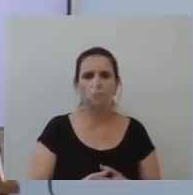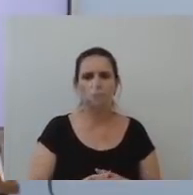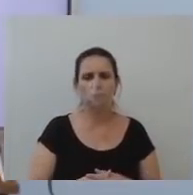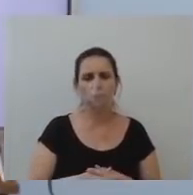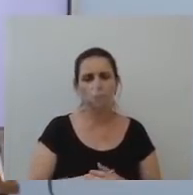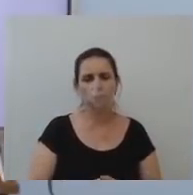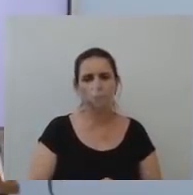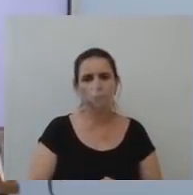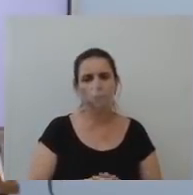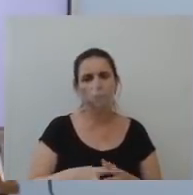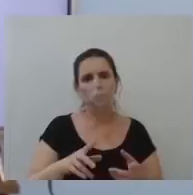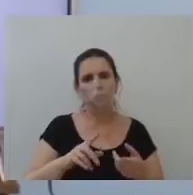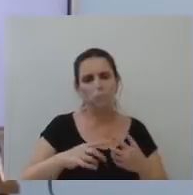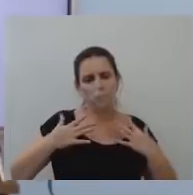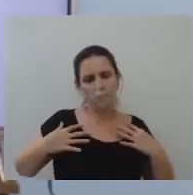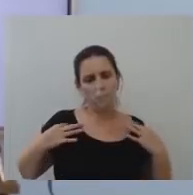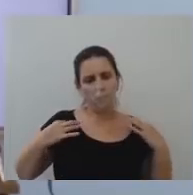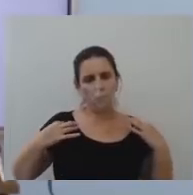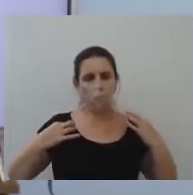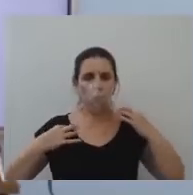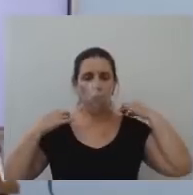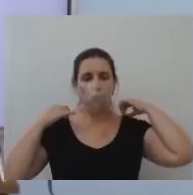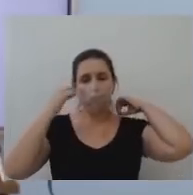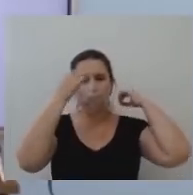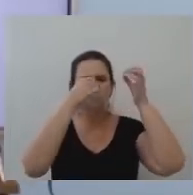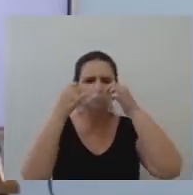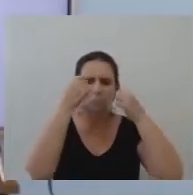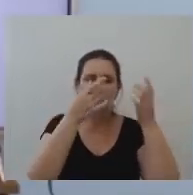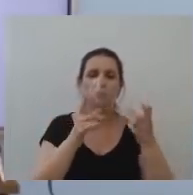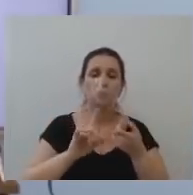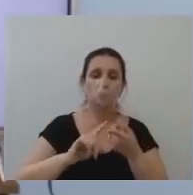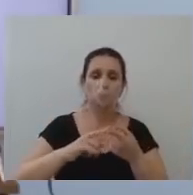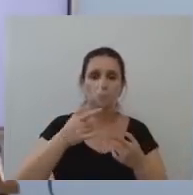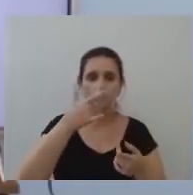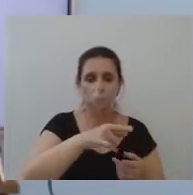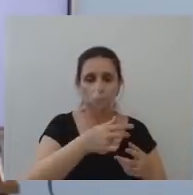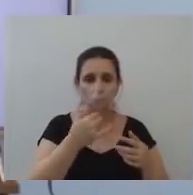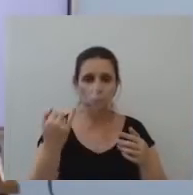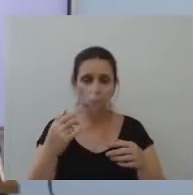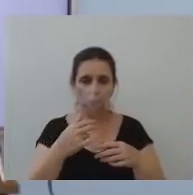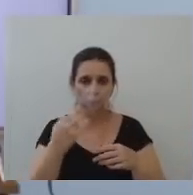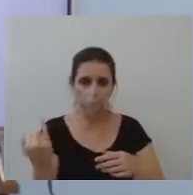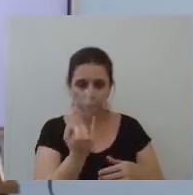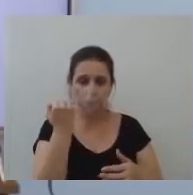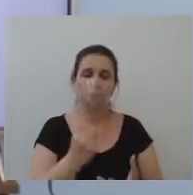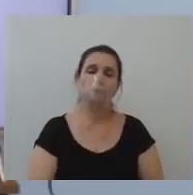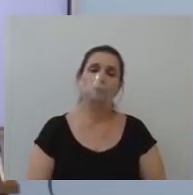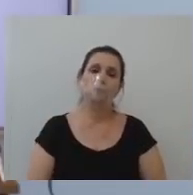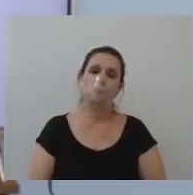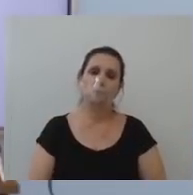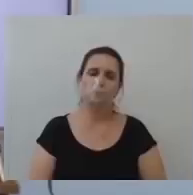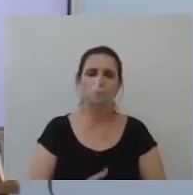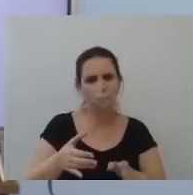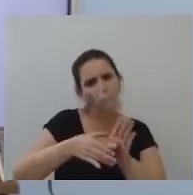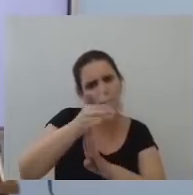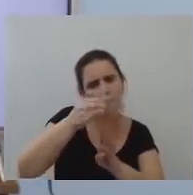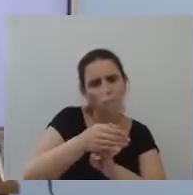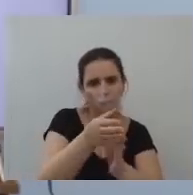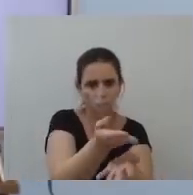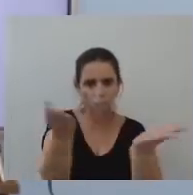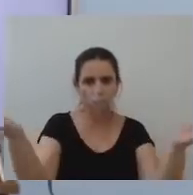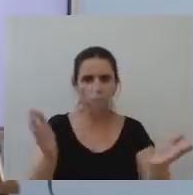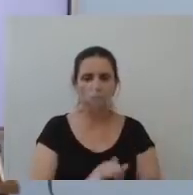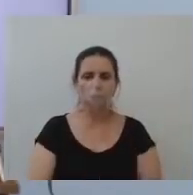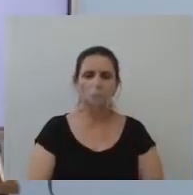Então, além dessa questão da roupa e da maquiagem, um aspecto bem interessante que eu aconselho vocês